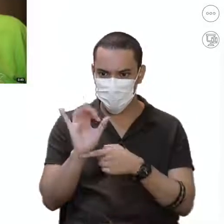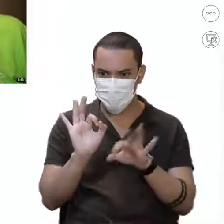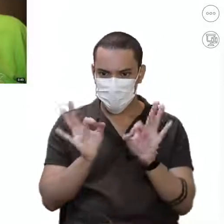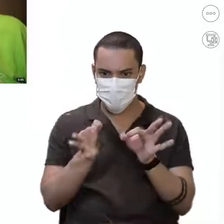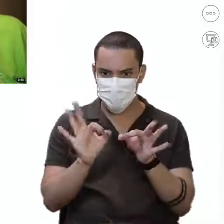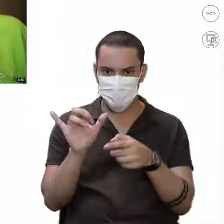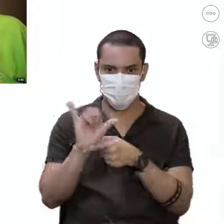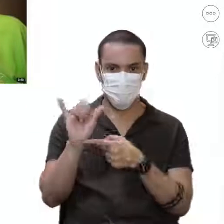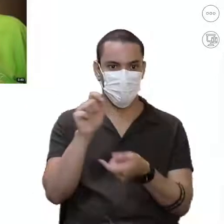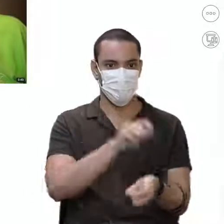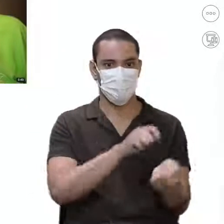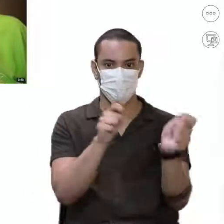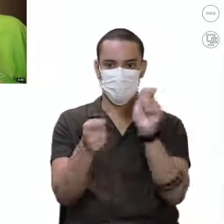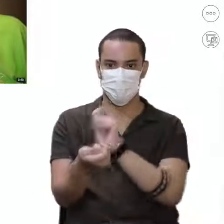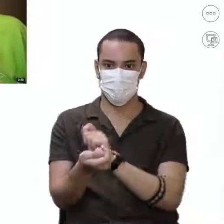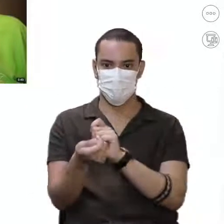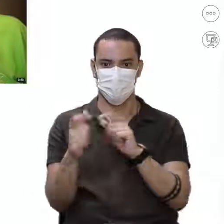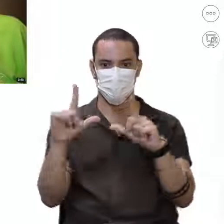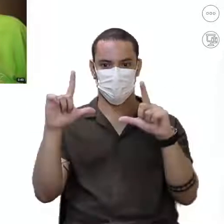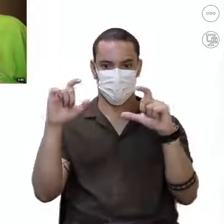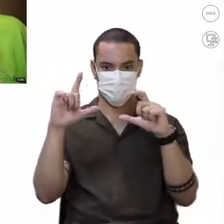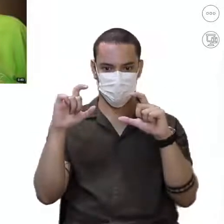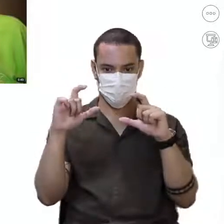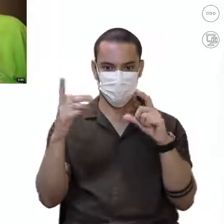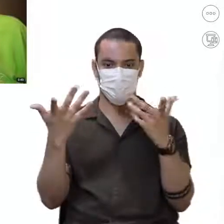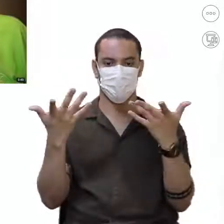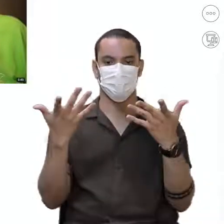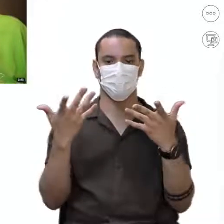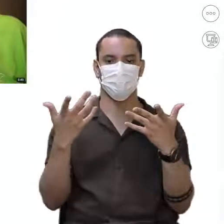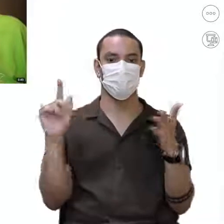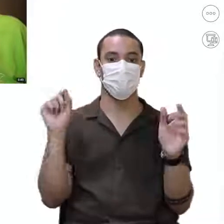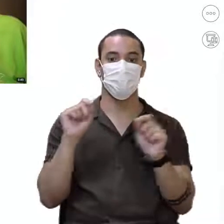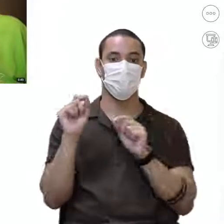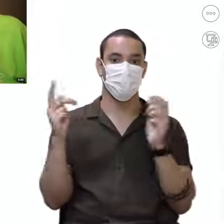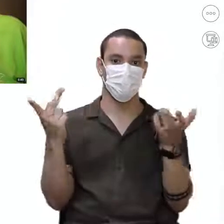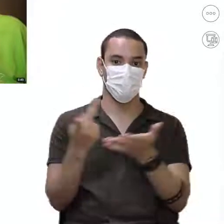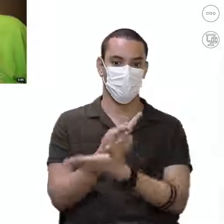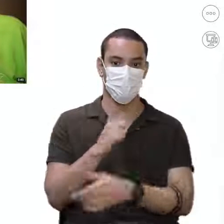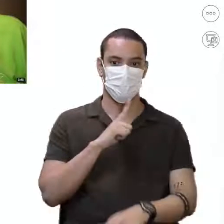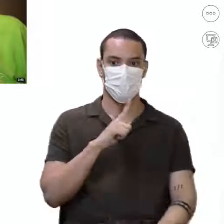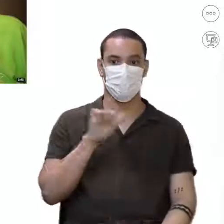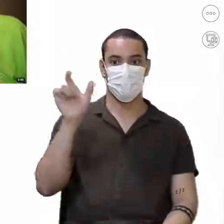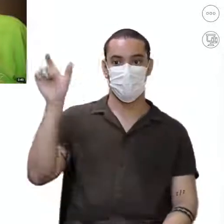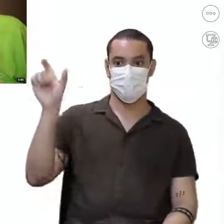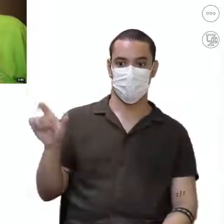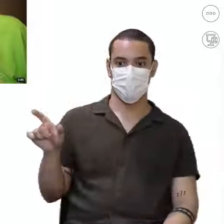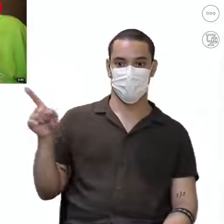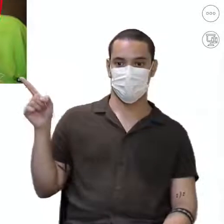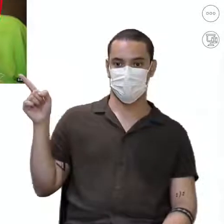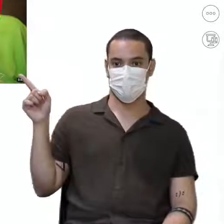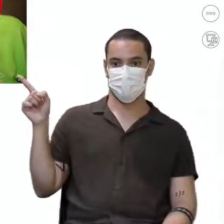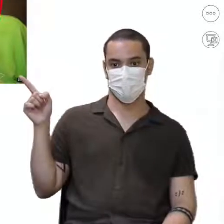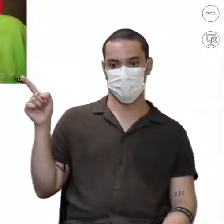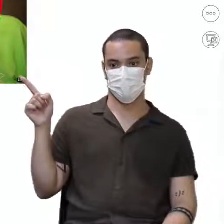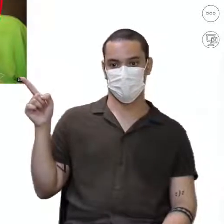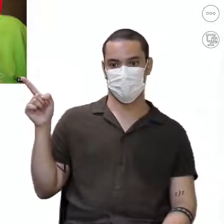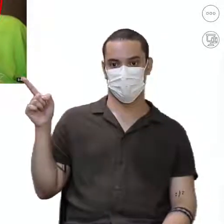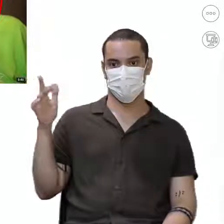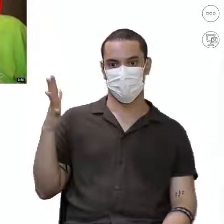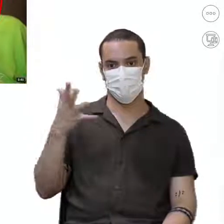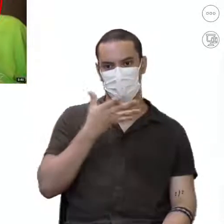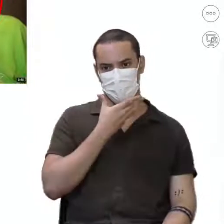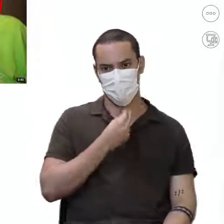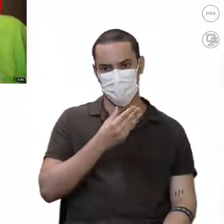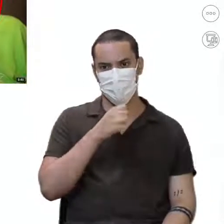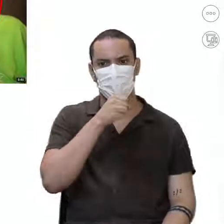YouTube, texto adaptado à imagem. E aí, o que acontece aqui? Temos a imagem de uma pessoa, eu acredito que é um